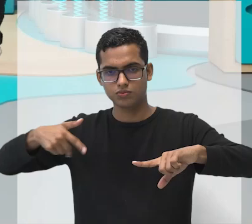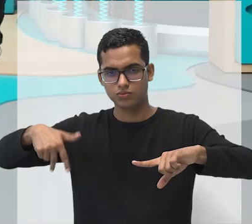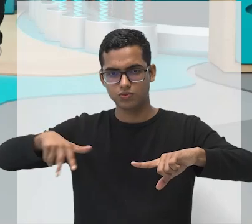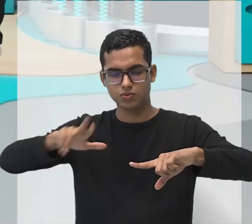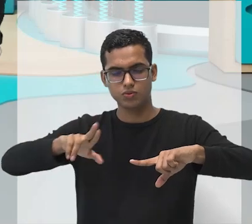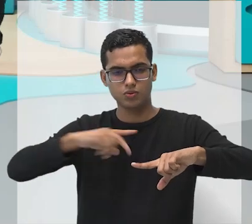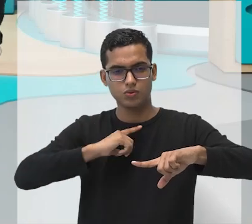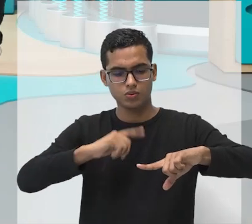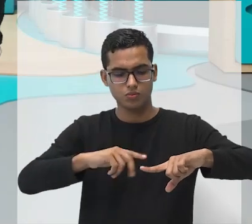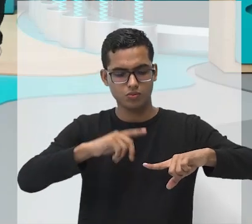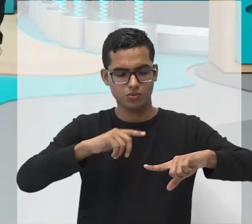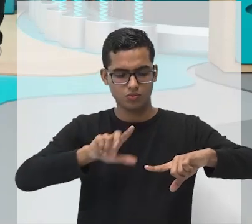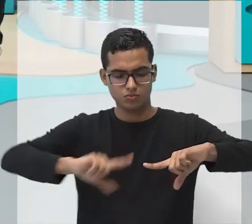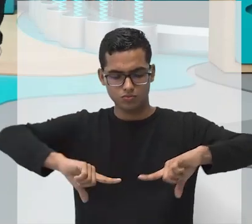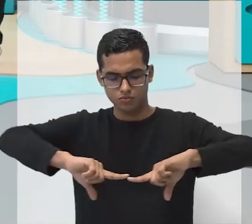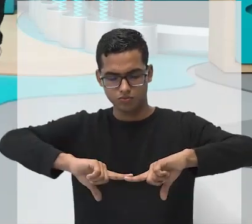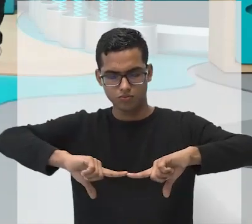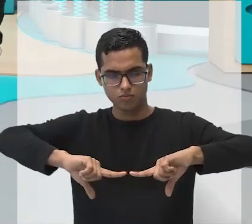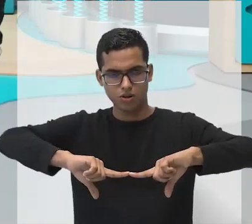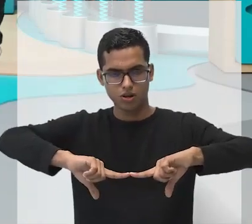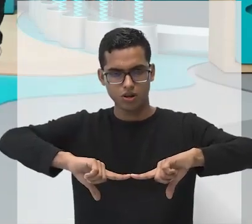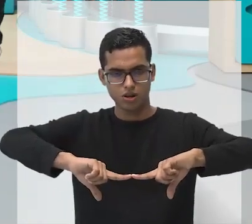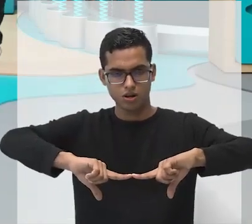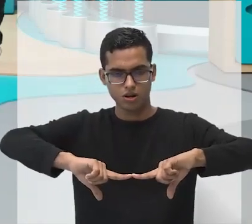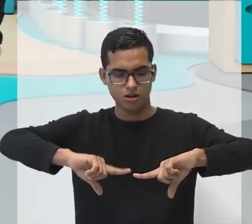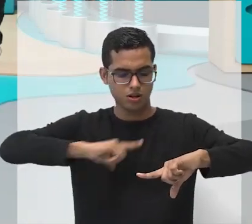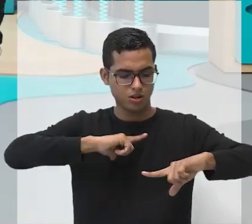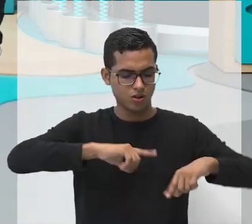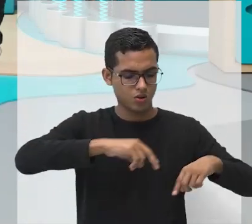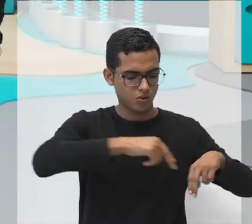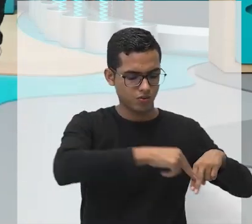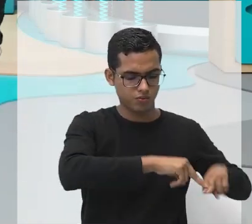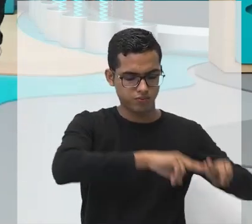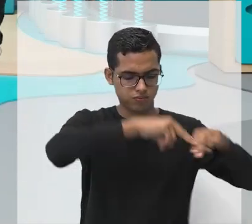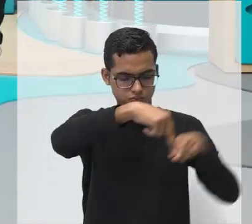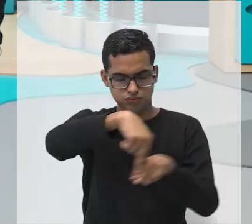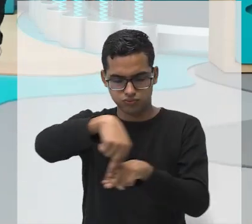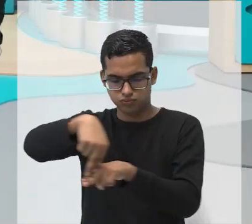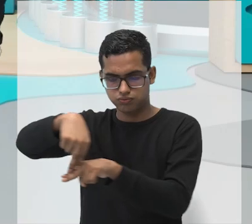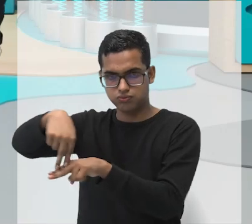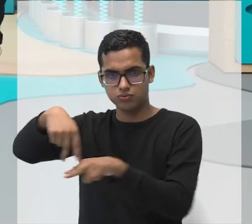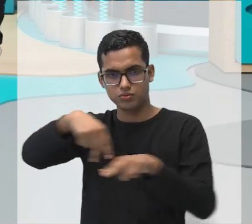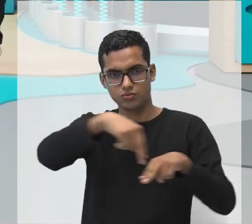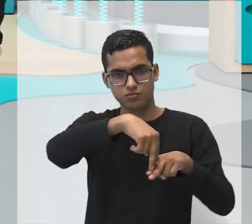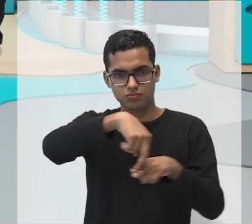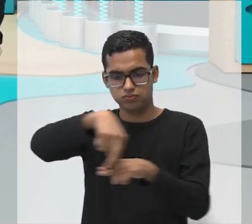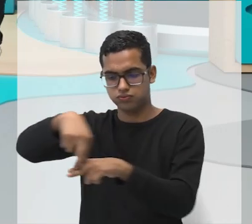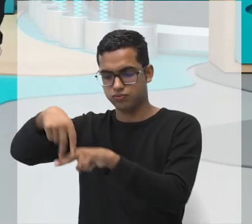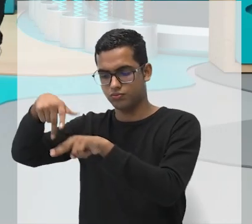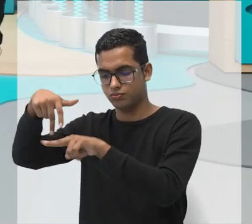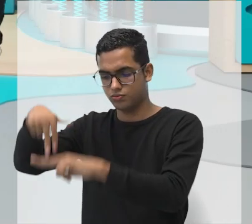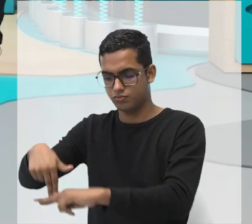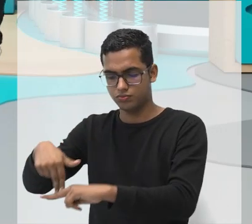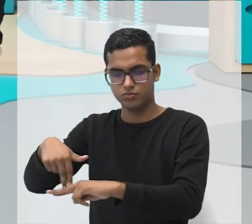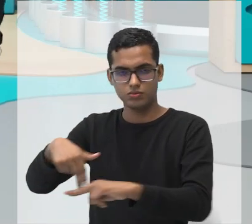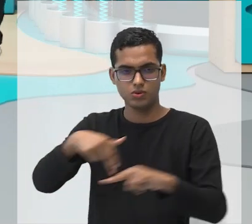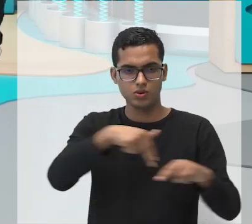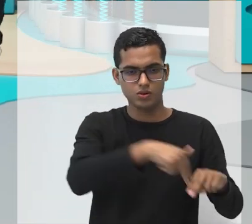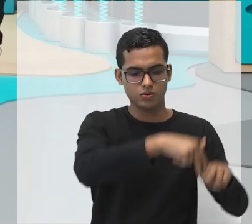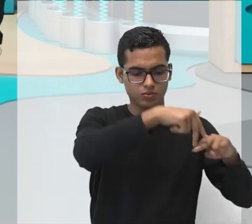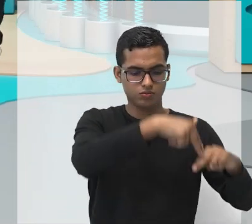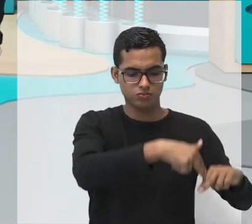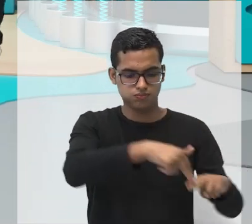caixote, pode ser num trilho, tá? Num corrimão. Então, observem aí. Tá certo? Eles falam que